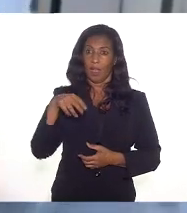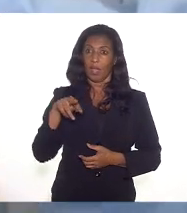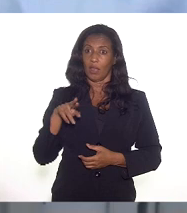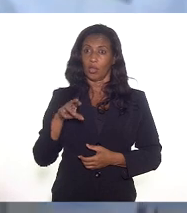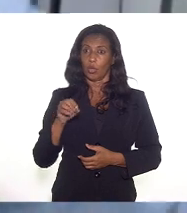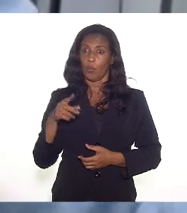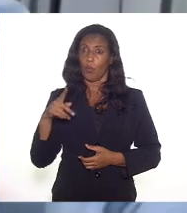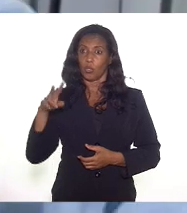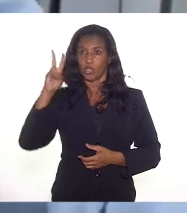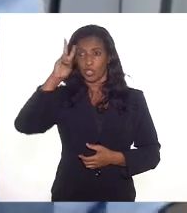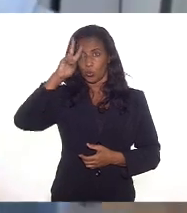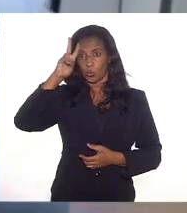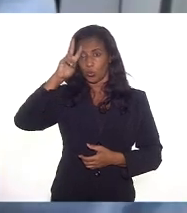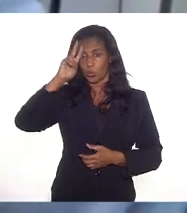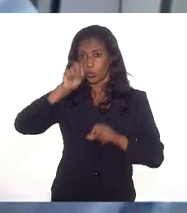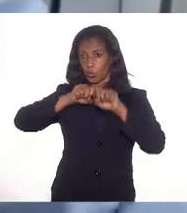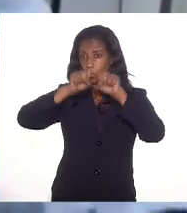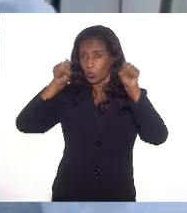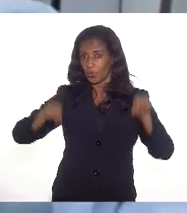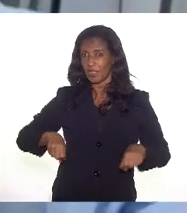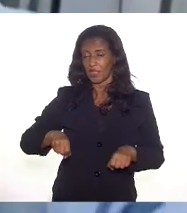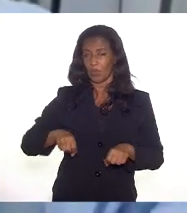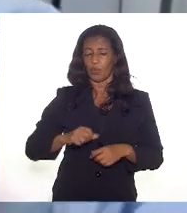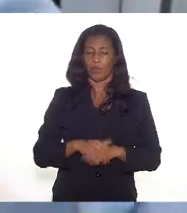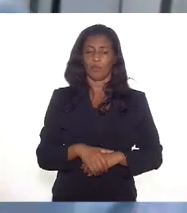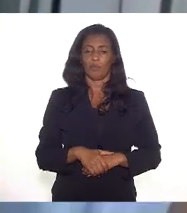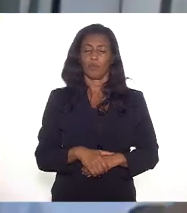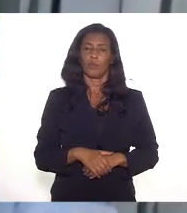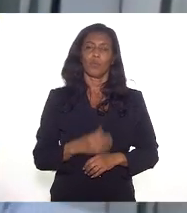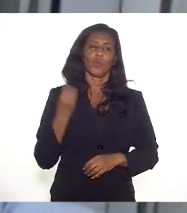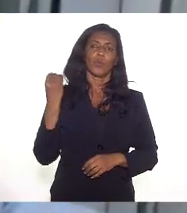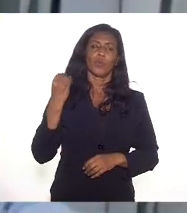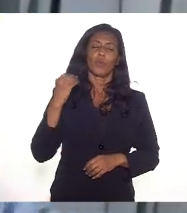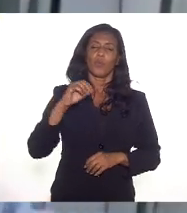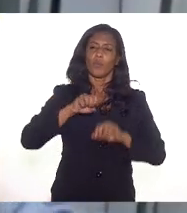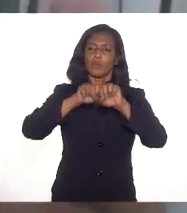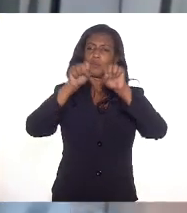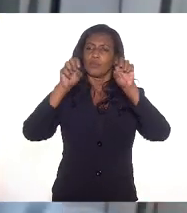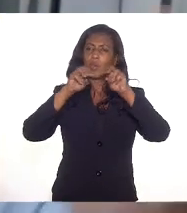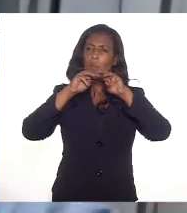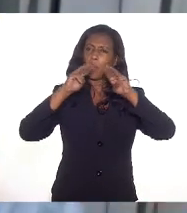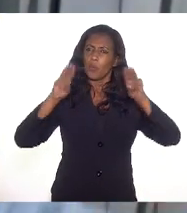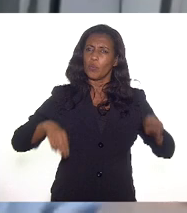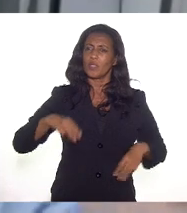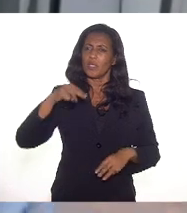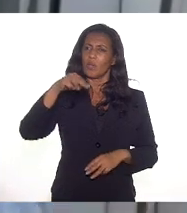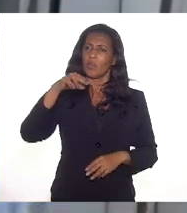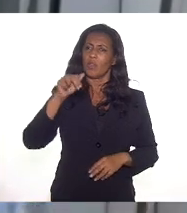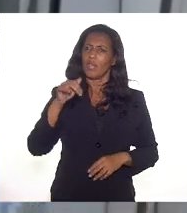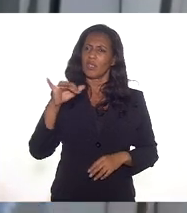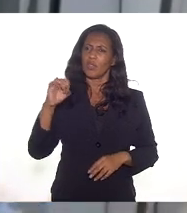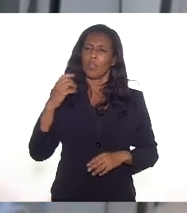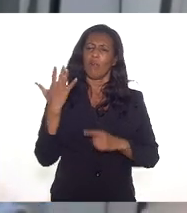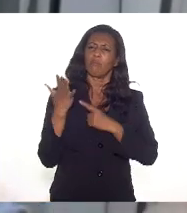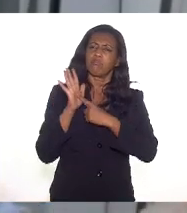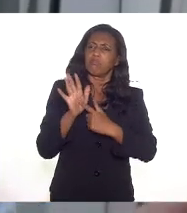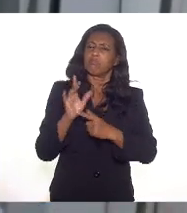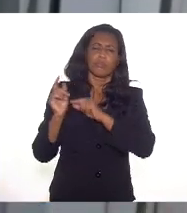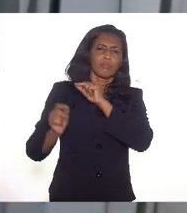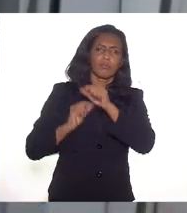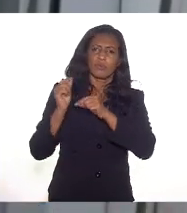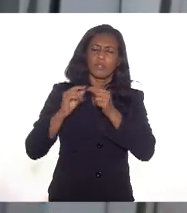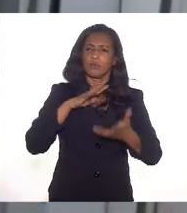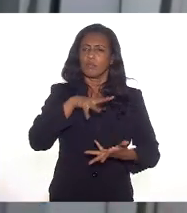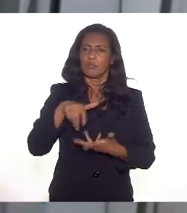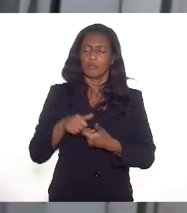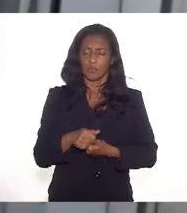o Museu Histórico Nacional, o Museu Nacional, o que representa o Museu Nacional para pesquisa e antropologia no mundo, né?